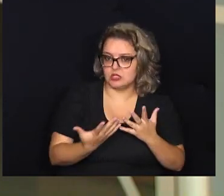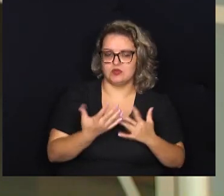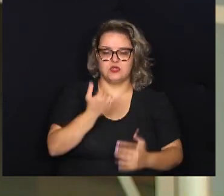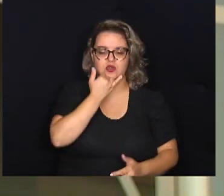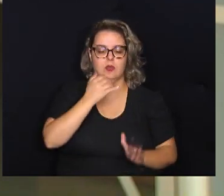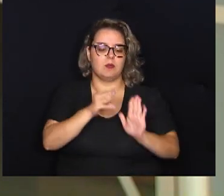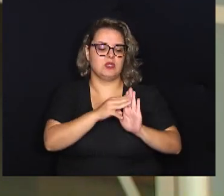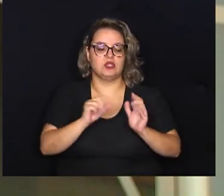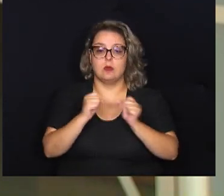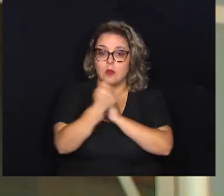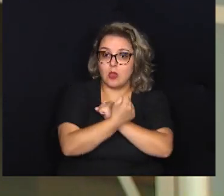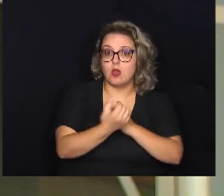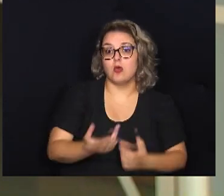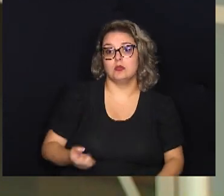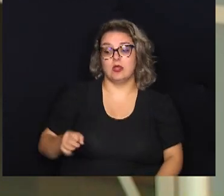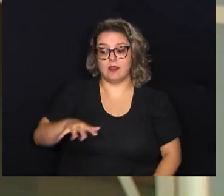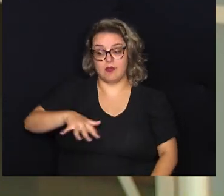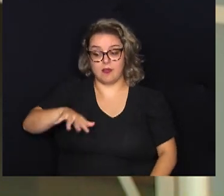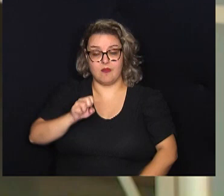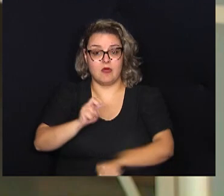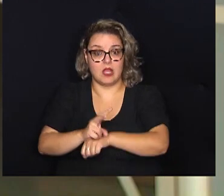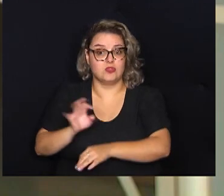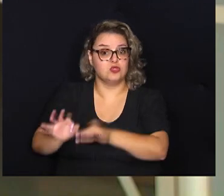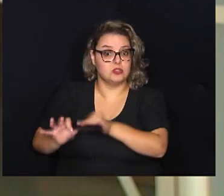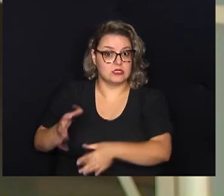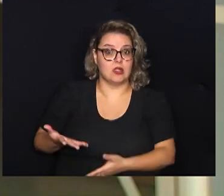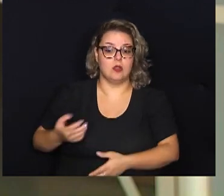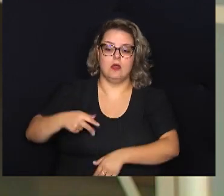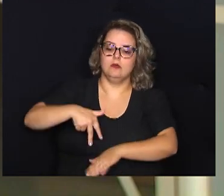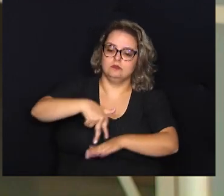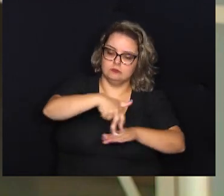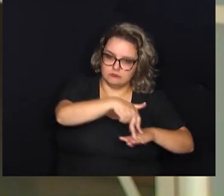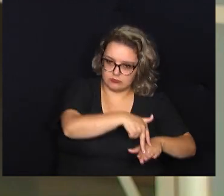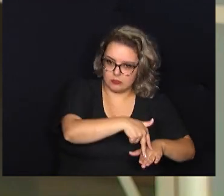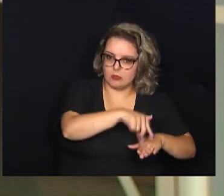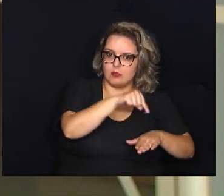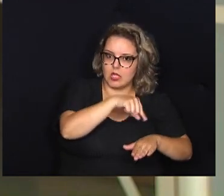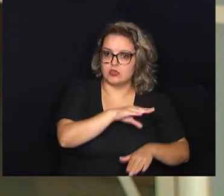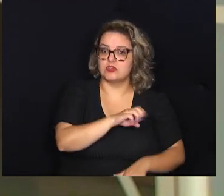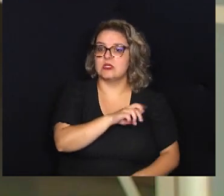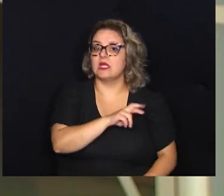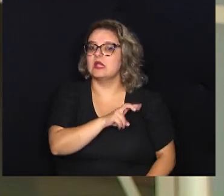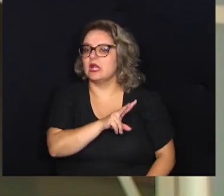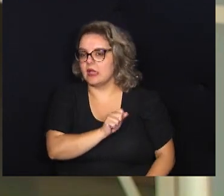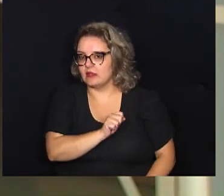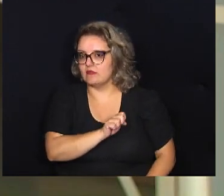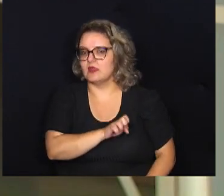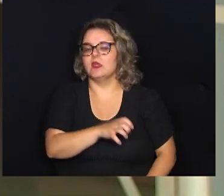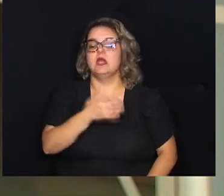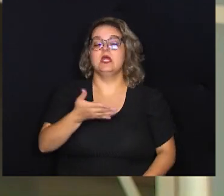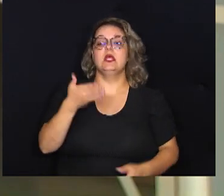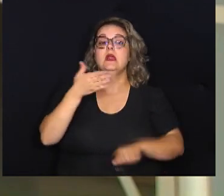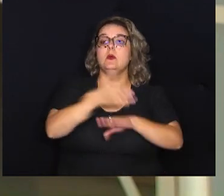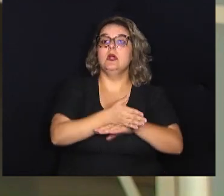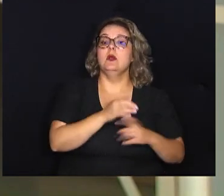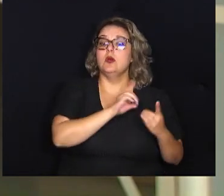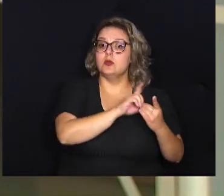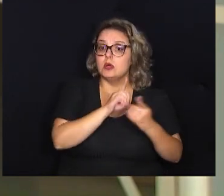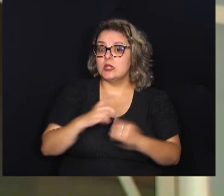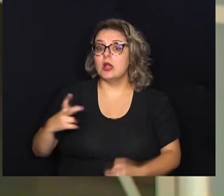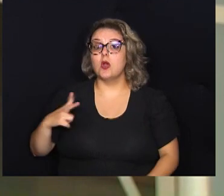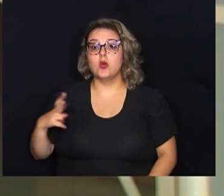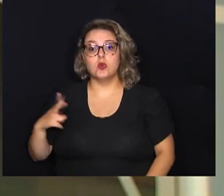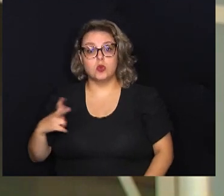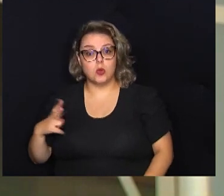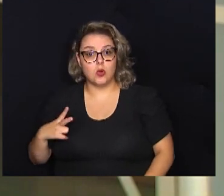própria vara do judiciário, ele pode ser direcionado para o SERAV e lá participar do atendimento